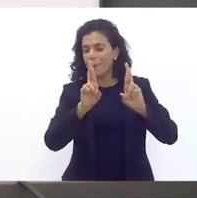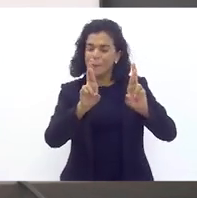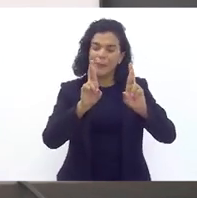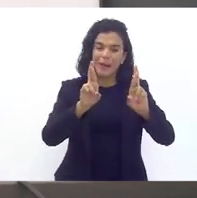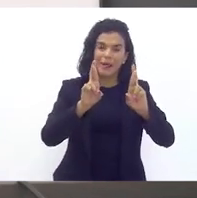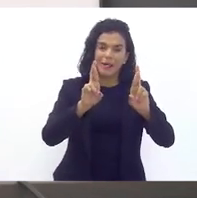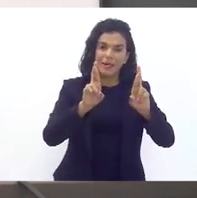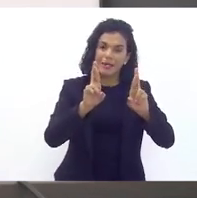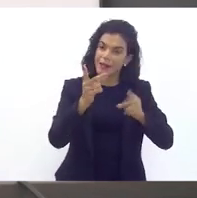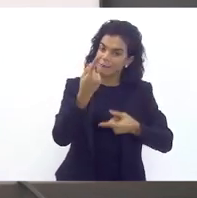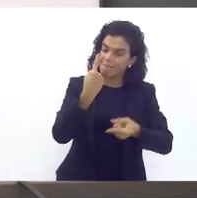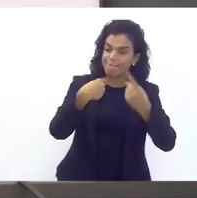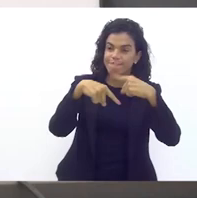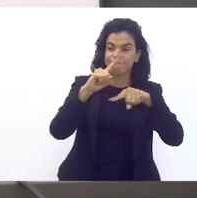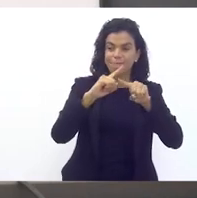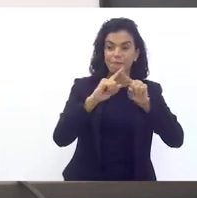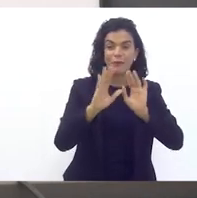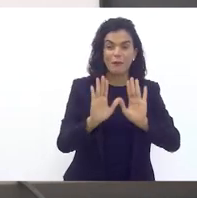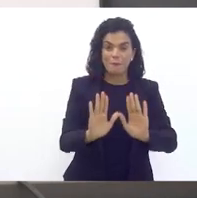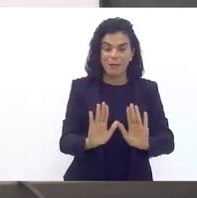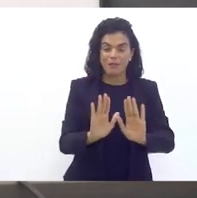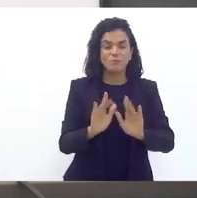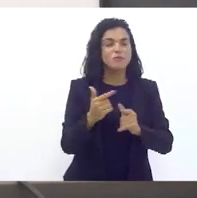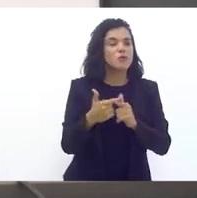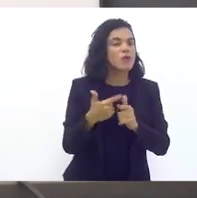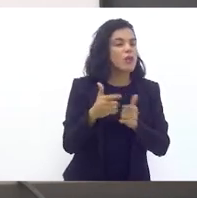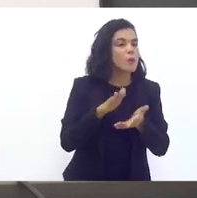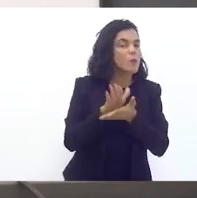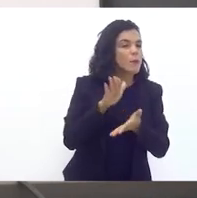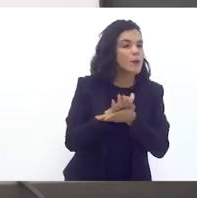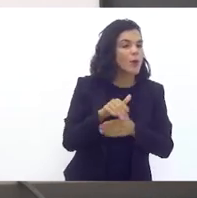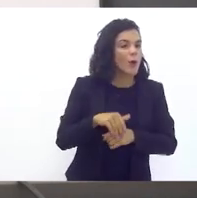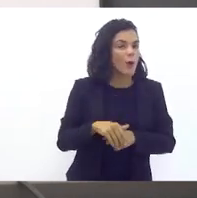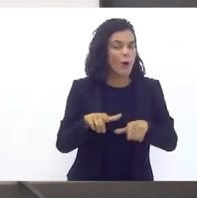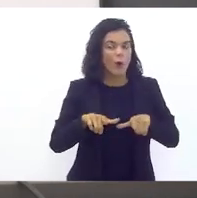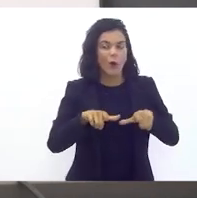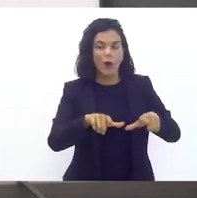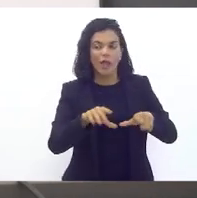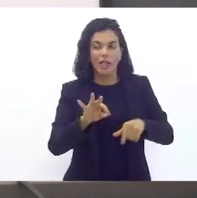que vai se reverter. Mas por que não publicou os títulos?